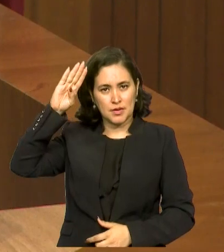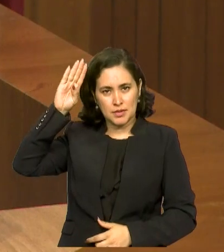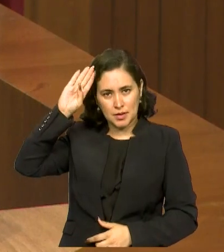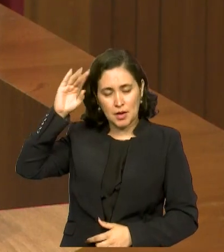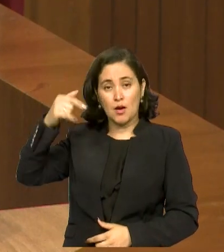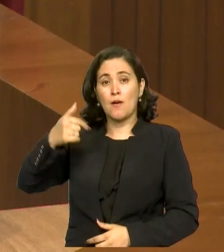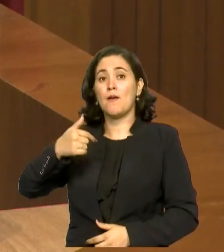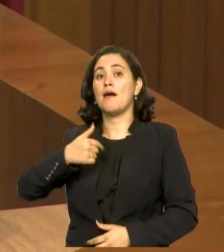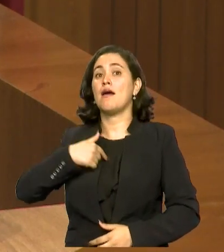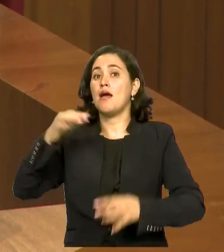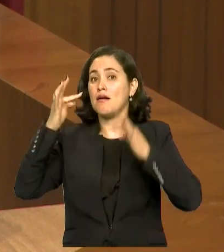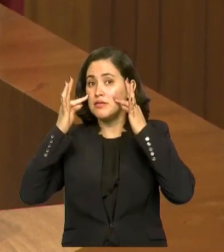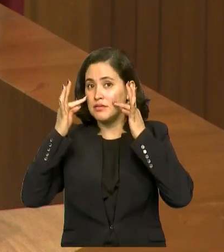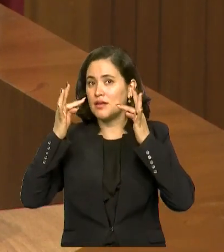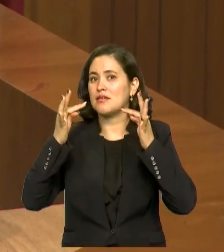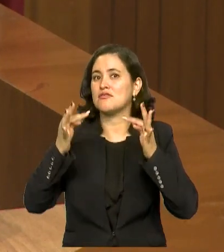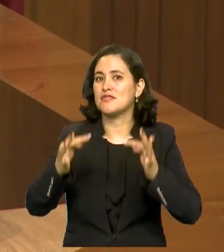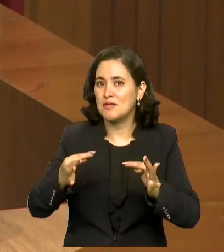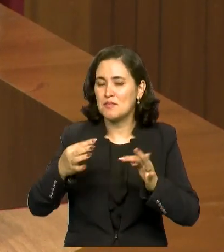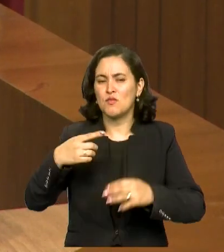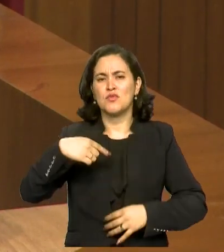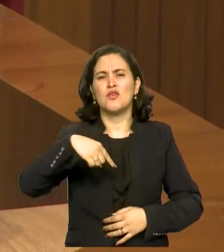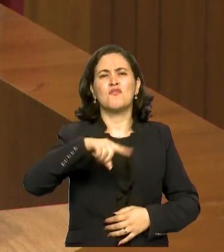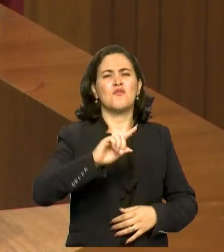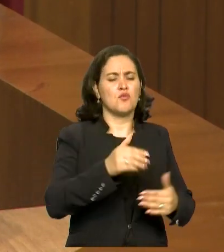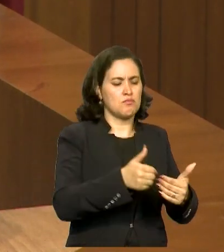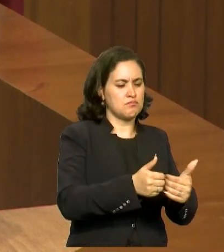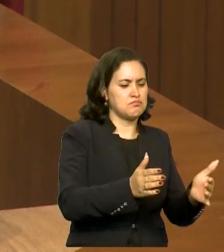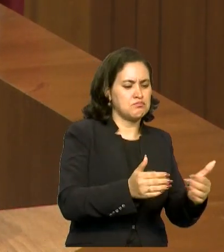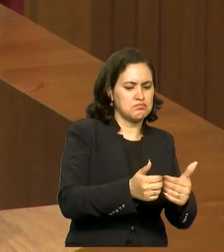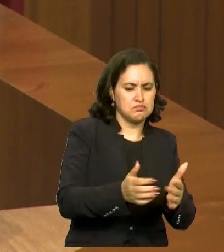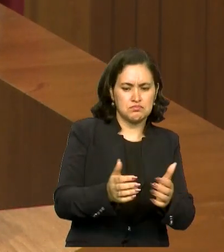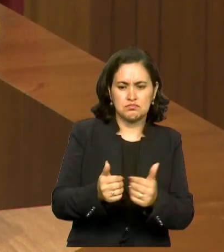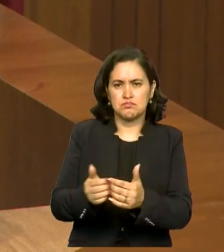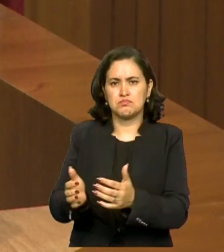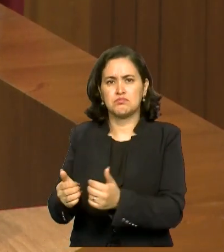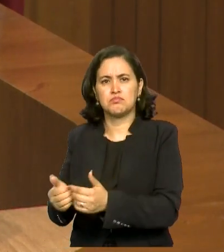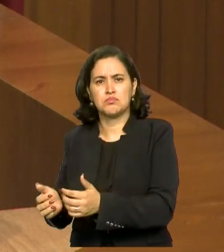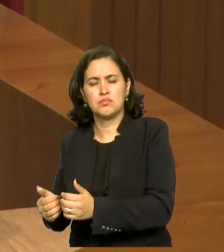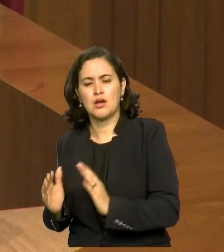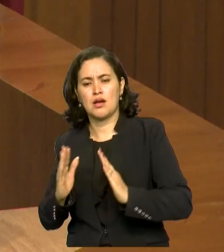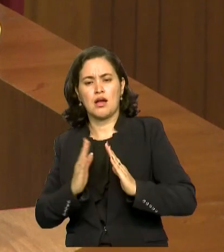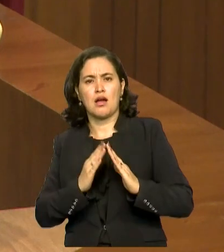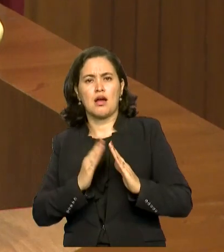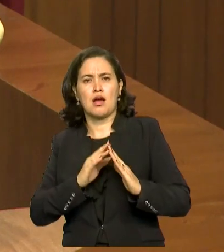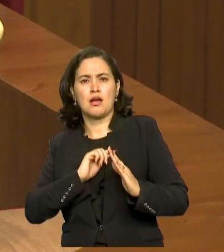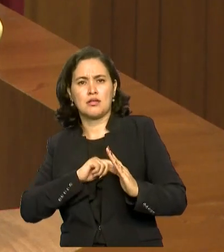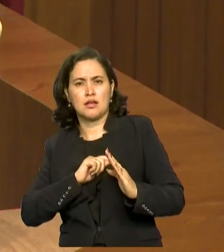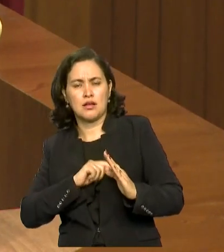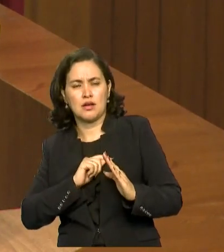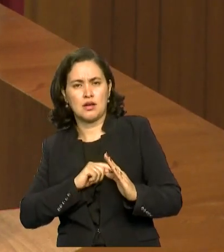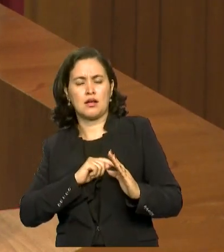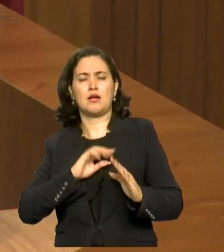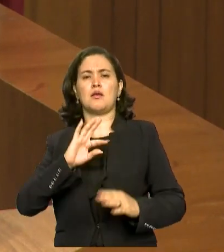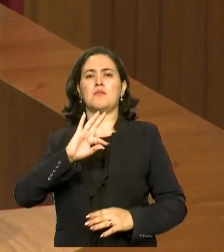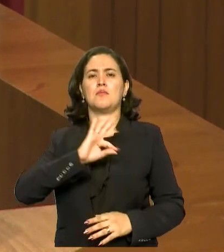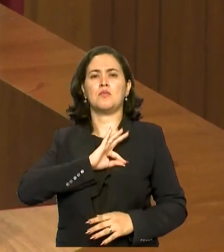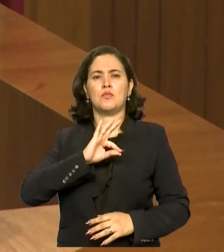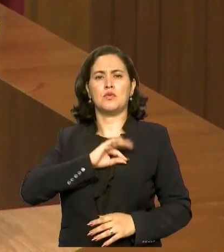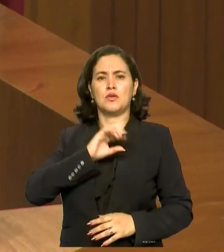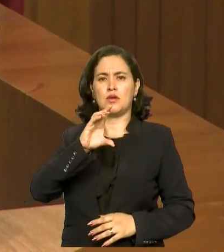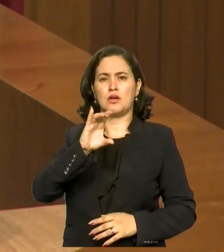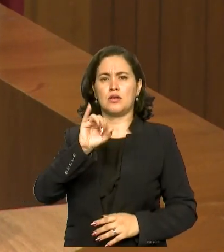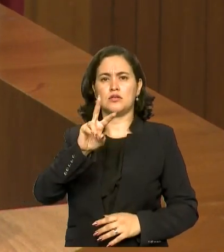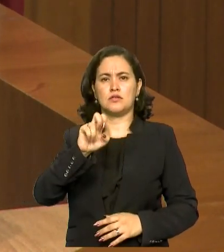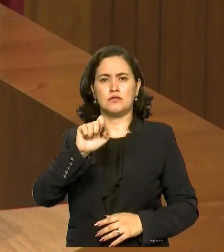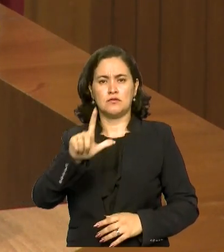participei sim de inaugurações de delegacia de Polícia Civil na região Tocantina, aqui